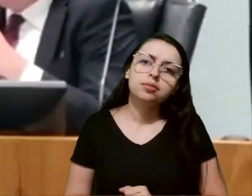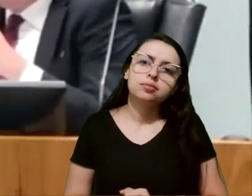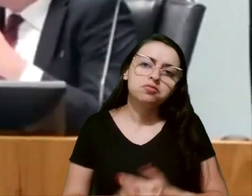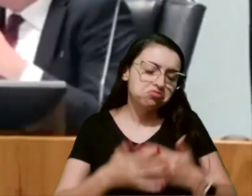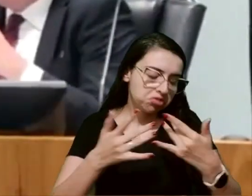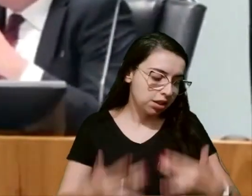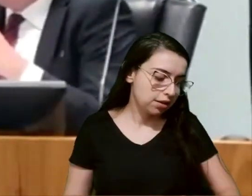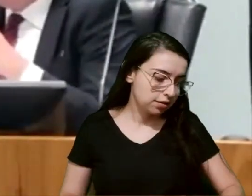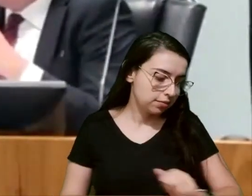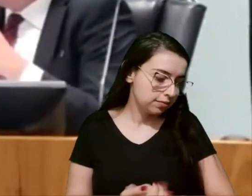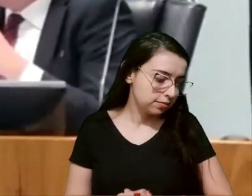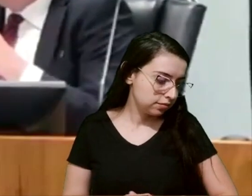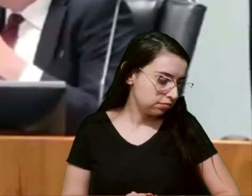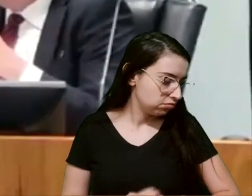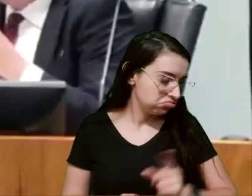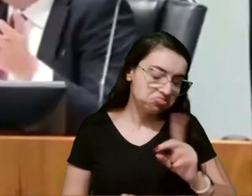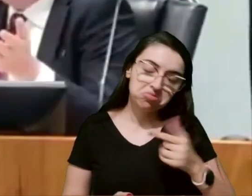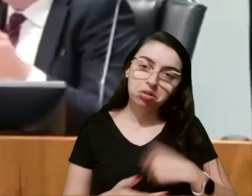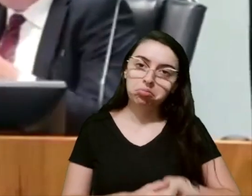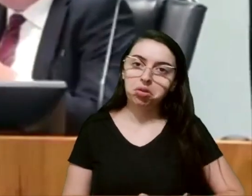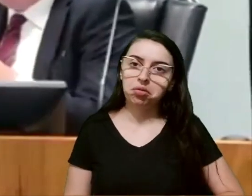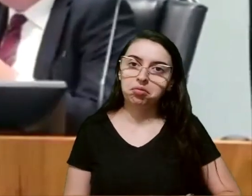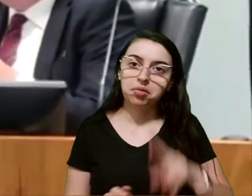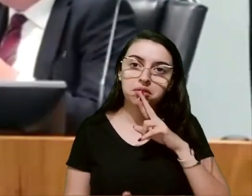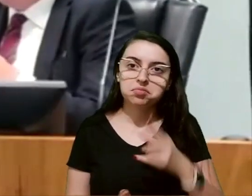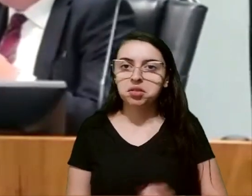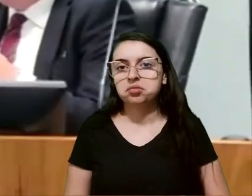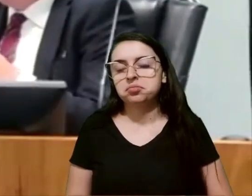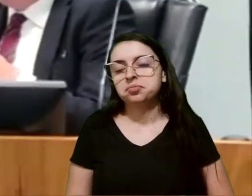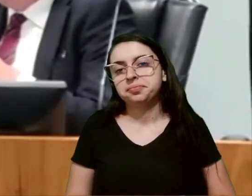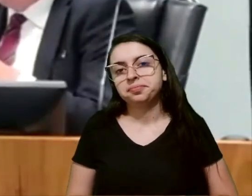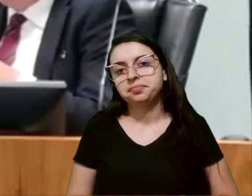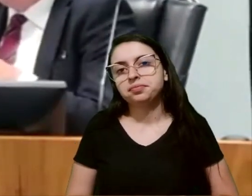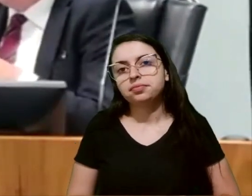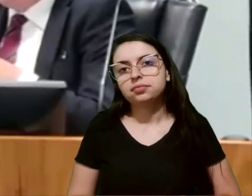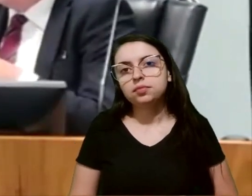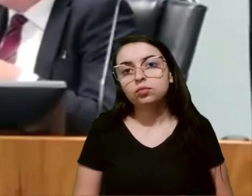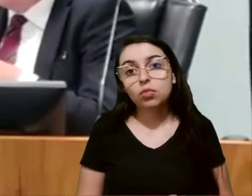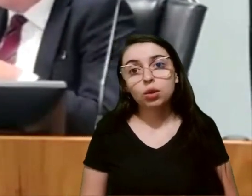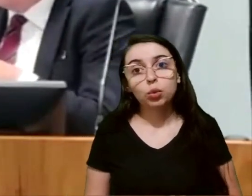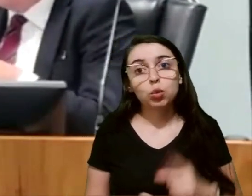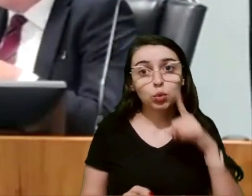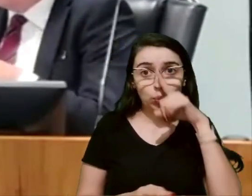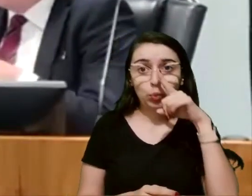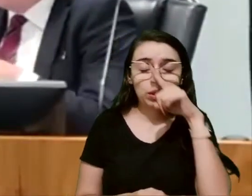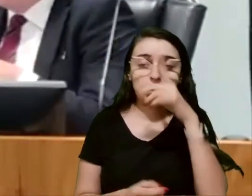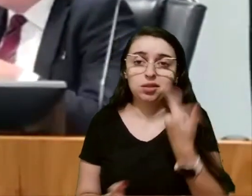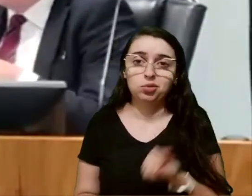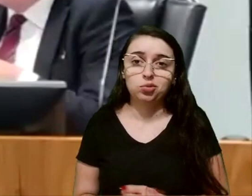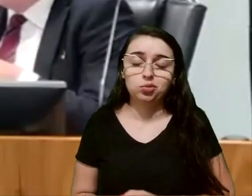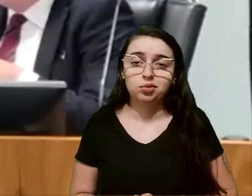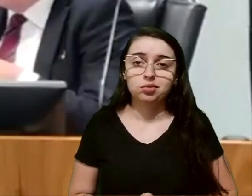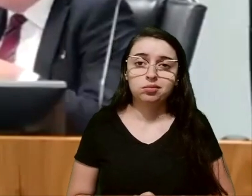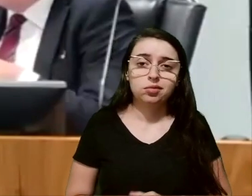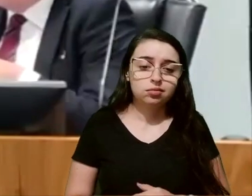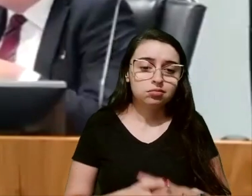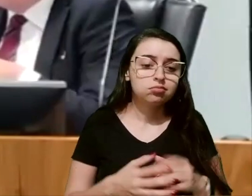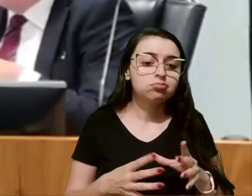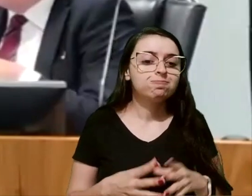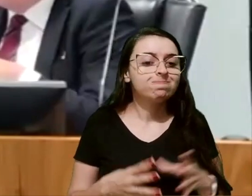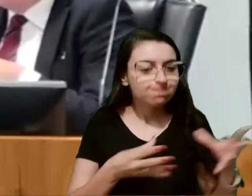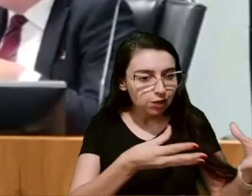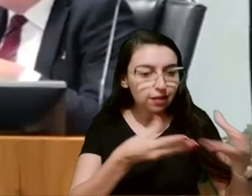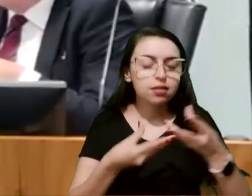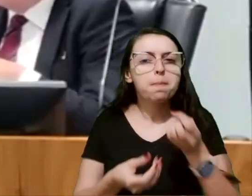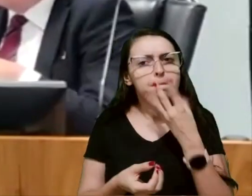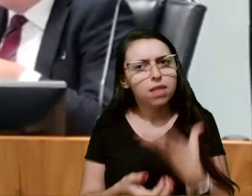critérios excessivamente genéricos não funcionam, é perfeito, né. E os riscos, igualmente, assim,